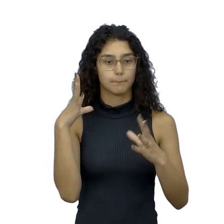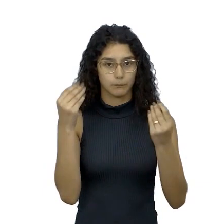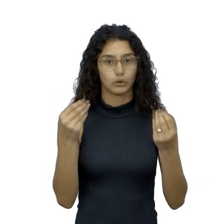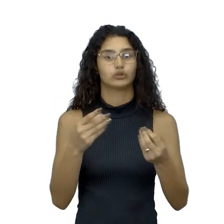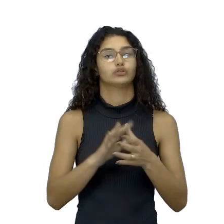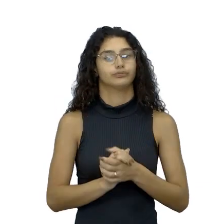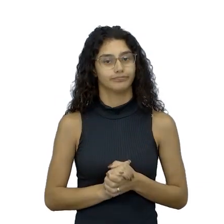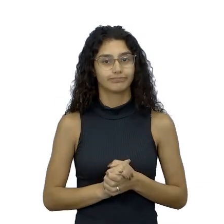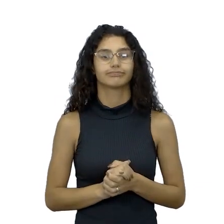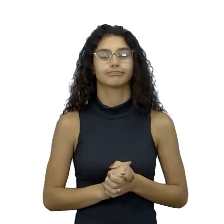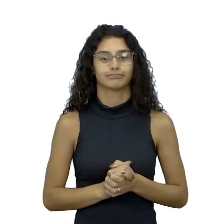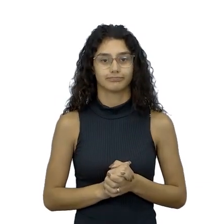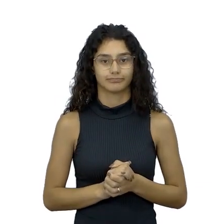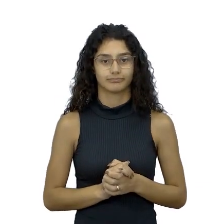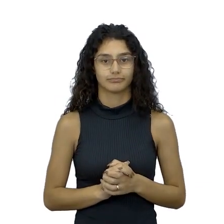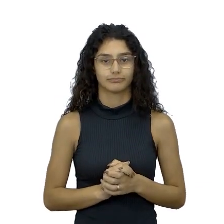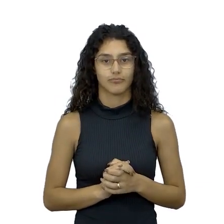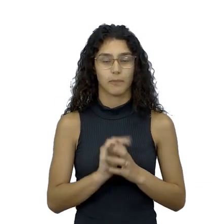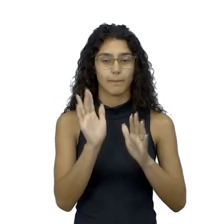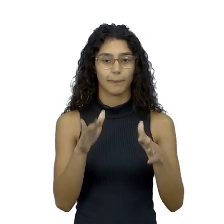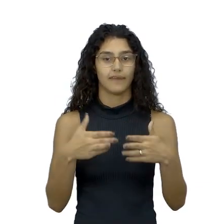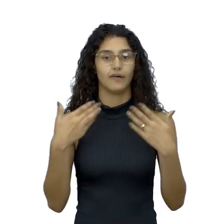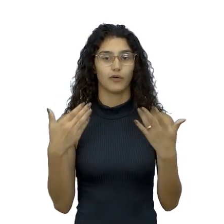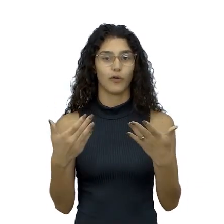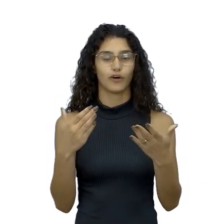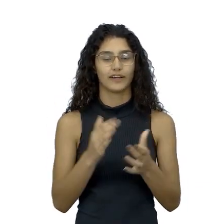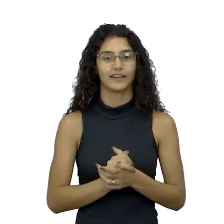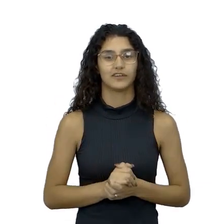desculpem. Então, bom,